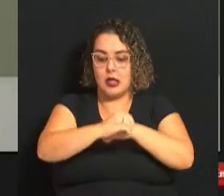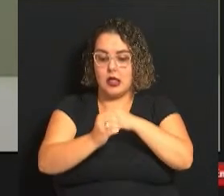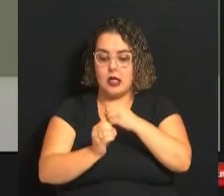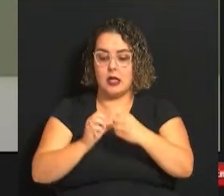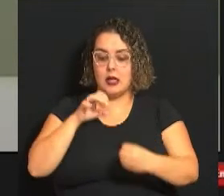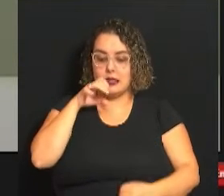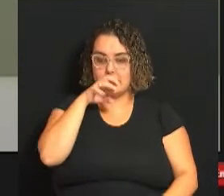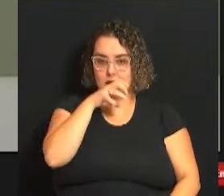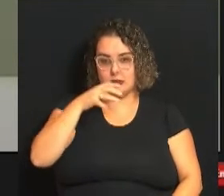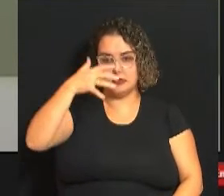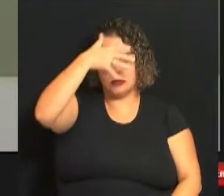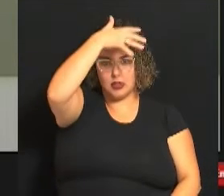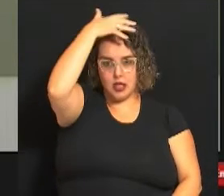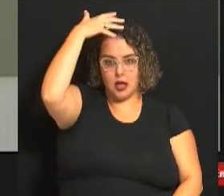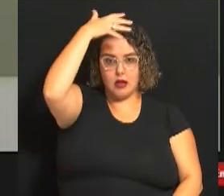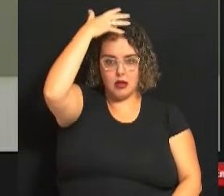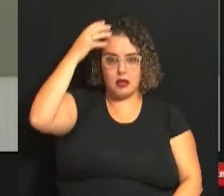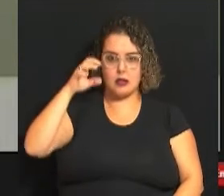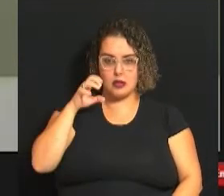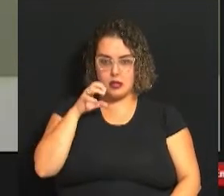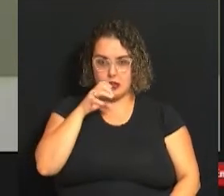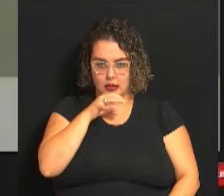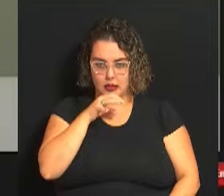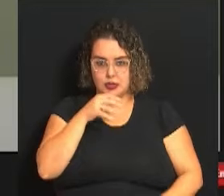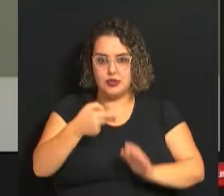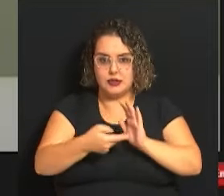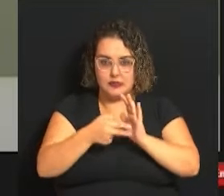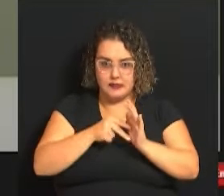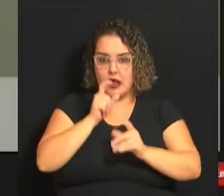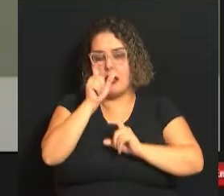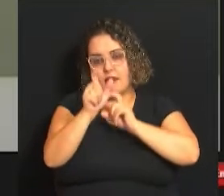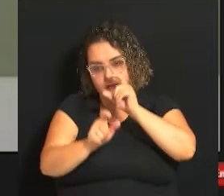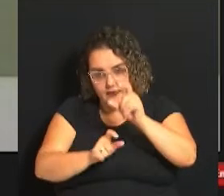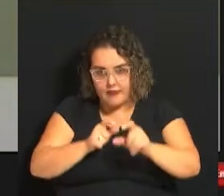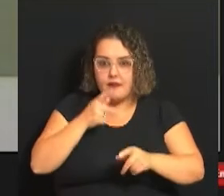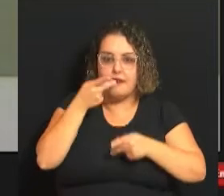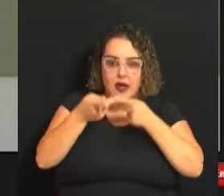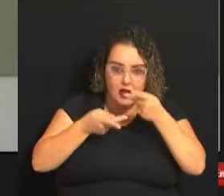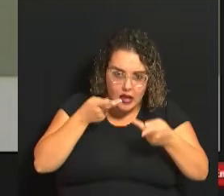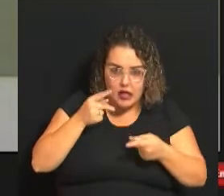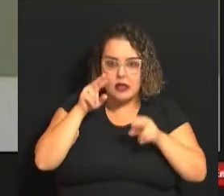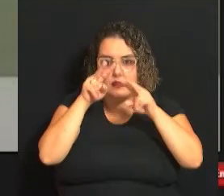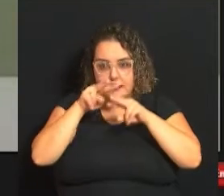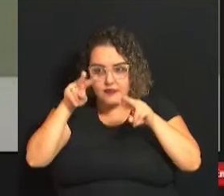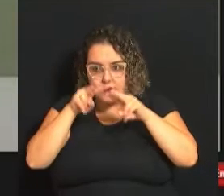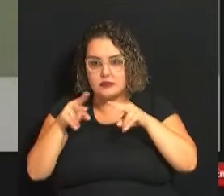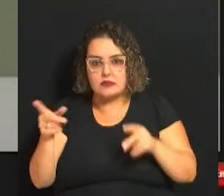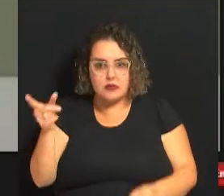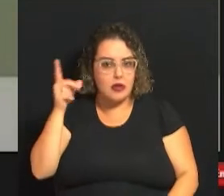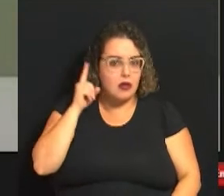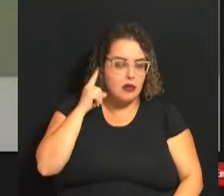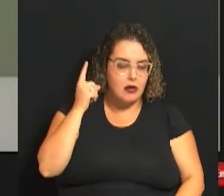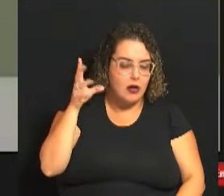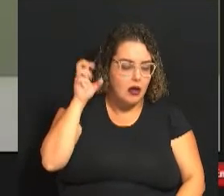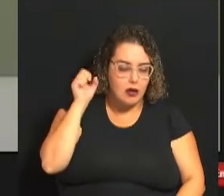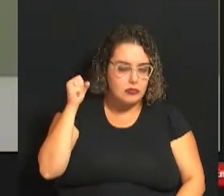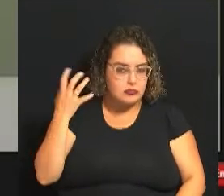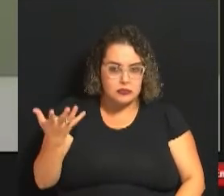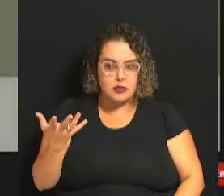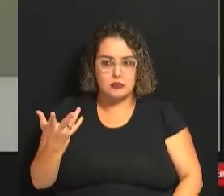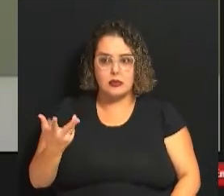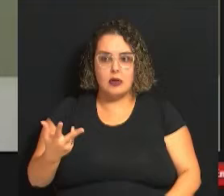cérebro. Então, isso foi um grande avanço, né? Um avanço espetacular. São as